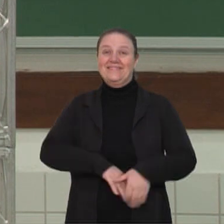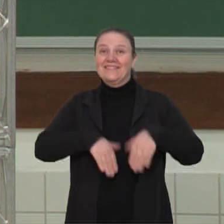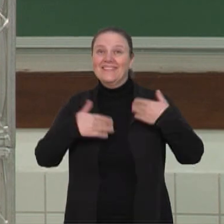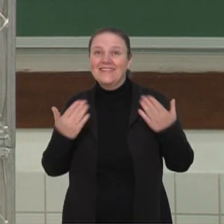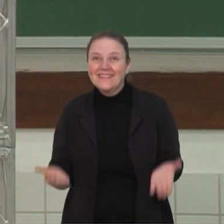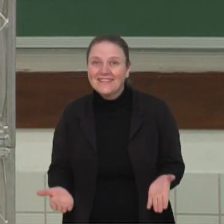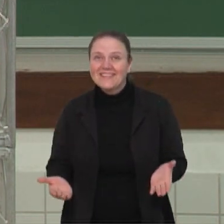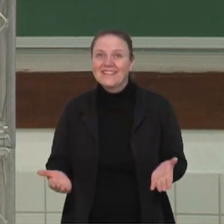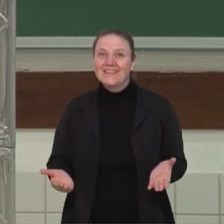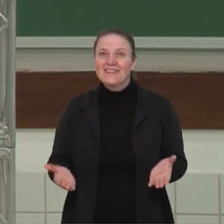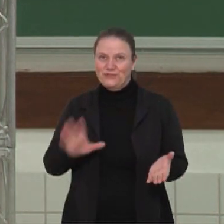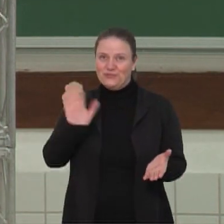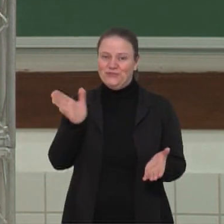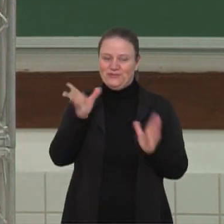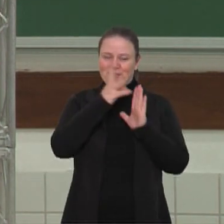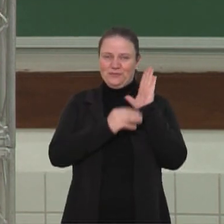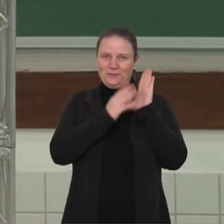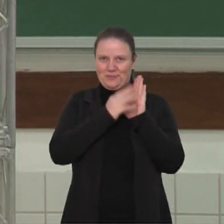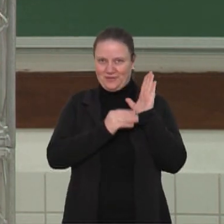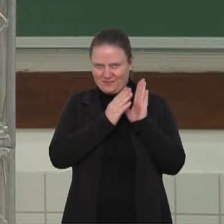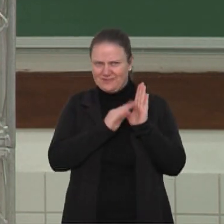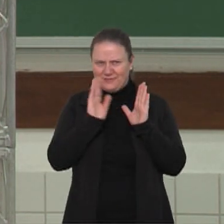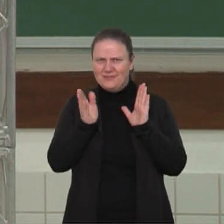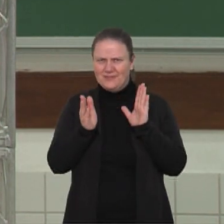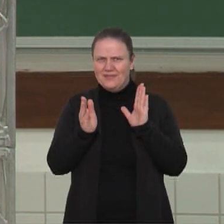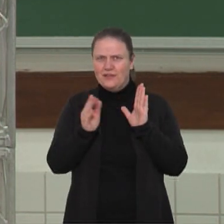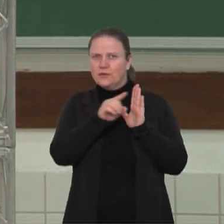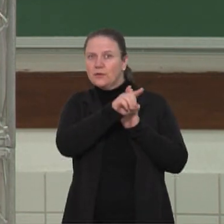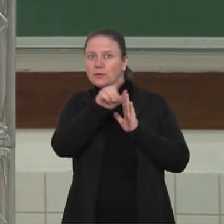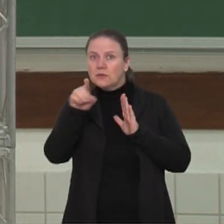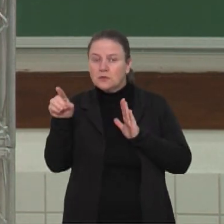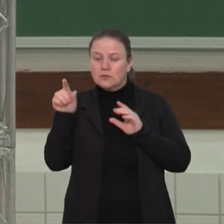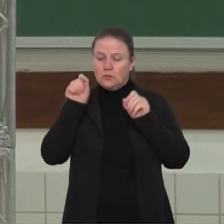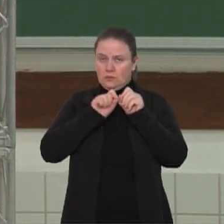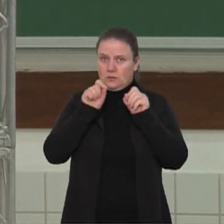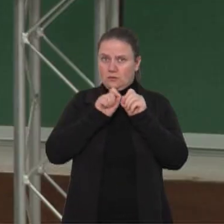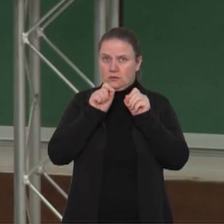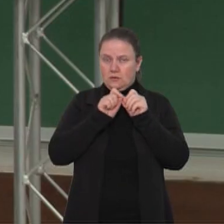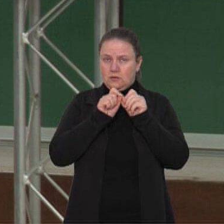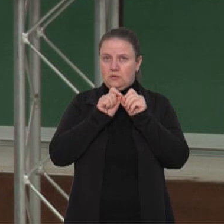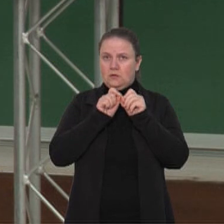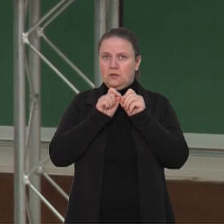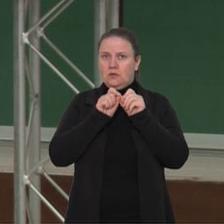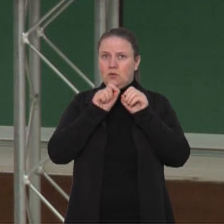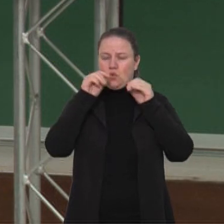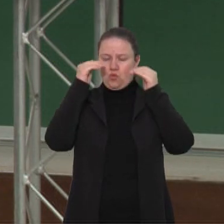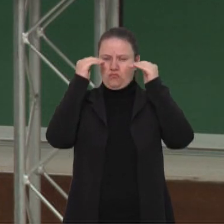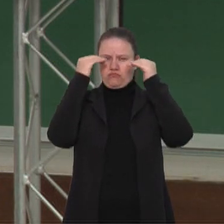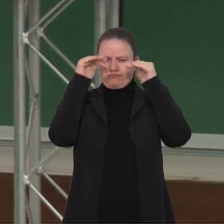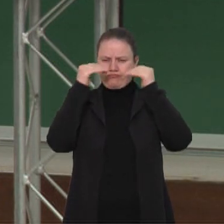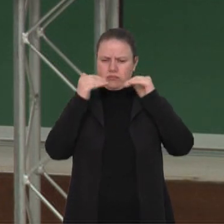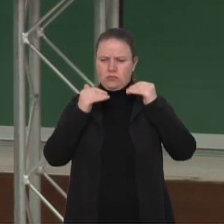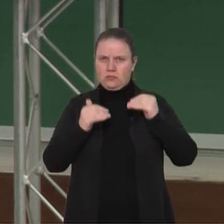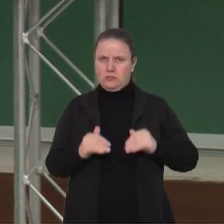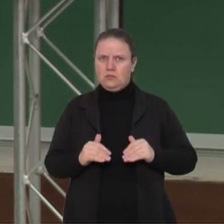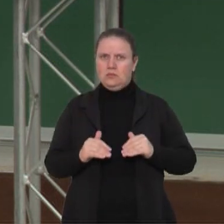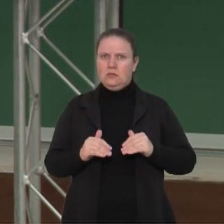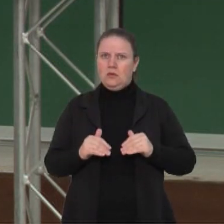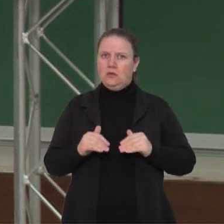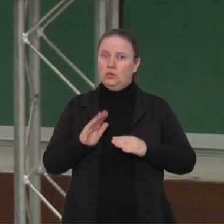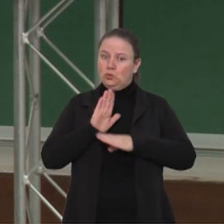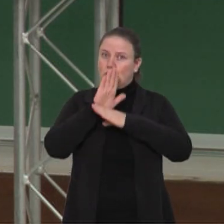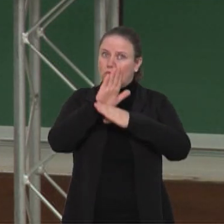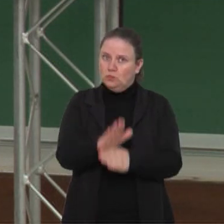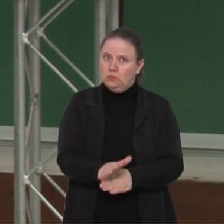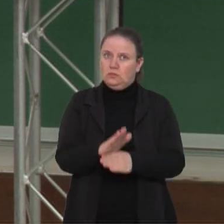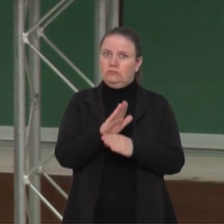E aí, pessoal, copiaram? Então, vocês depois vão fazer com essas dicas, né, e recomendações, mais